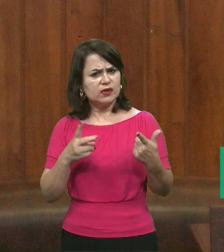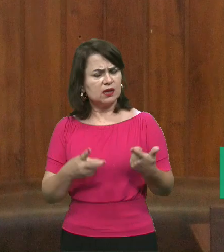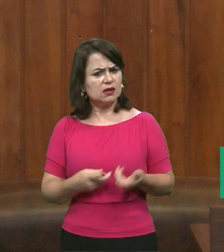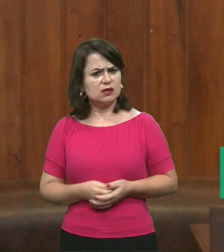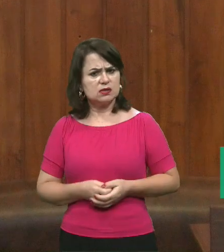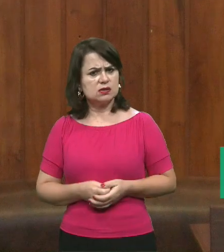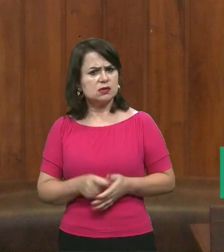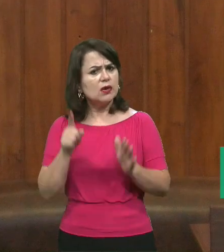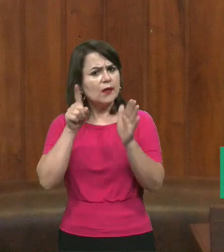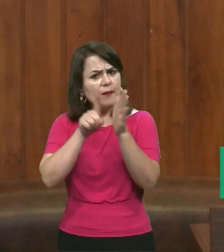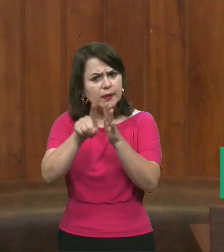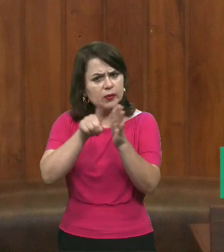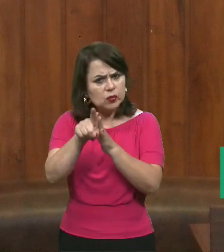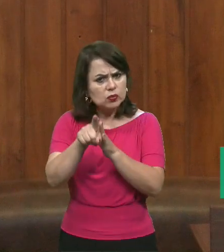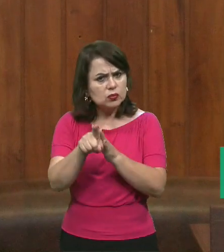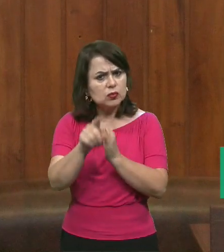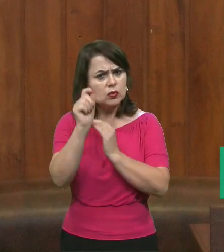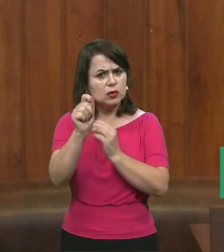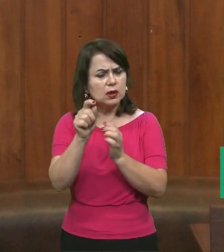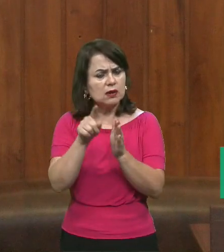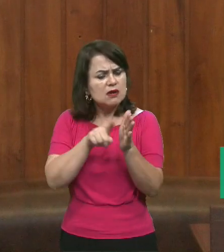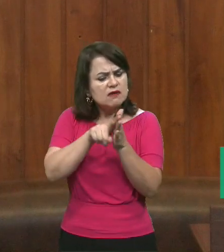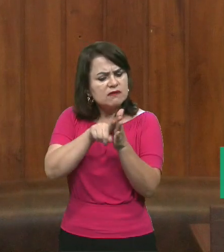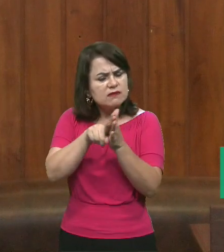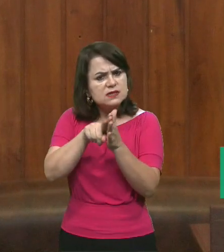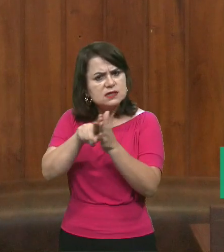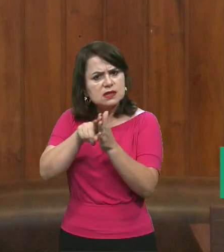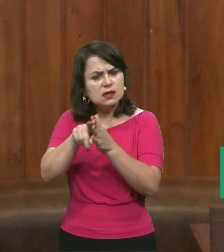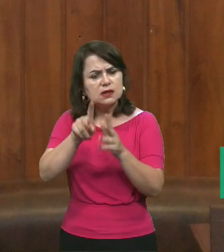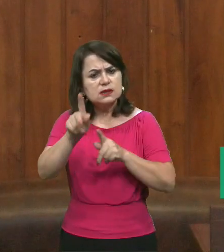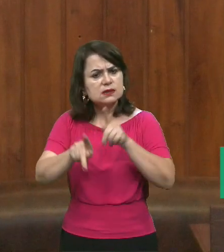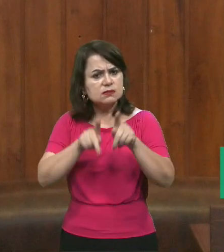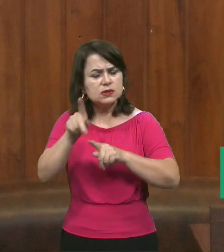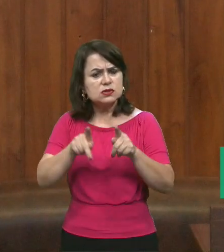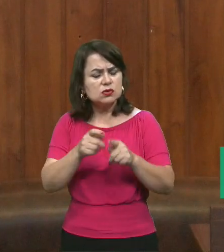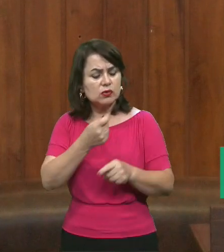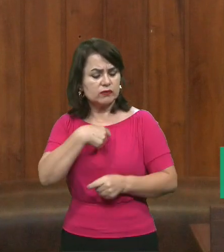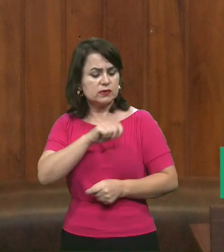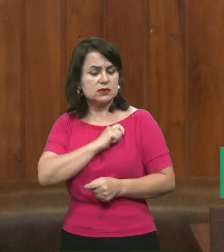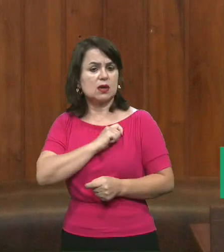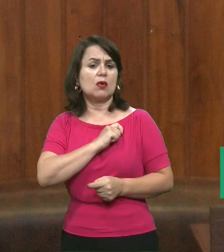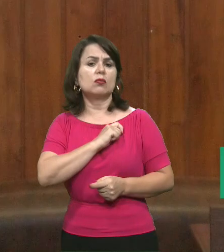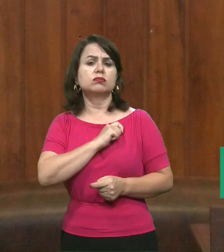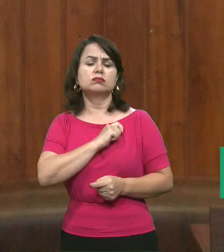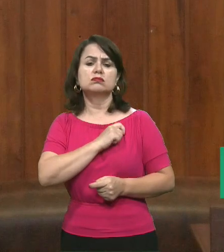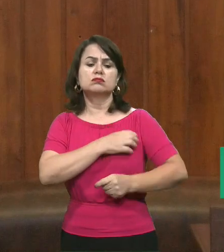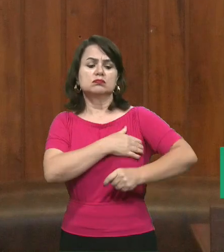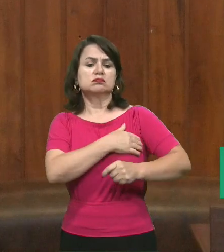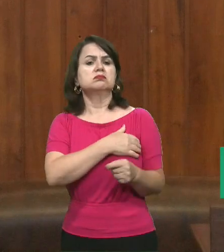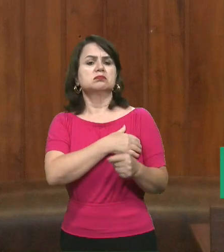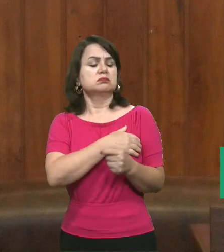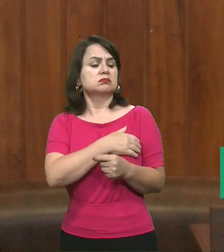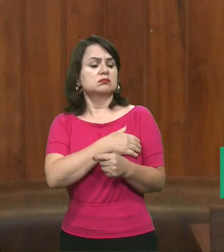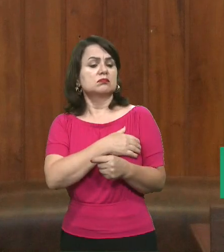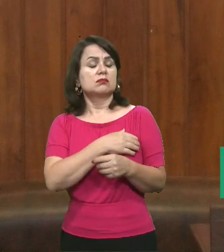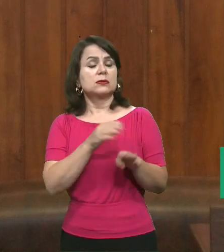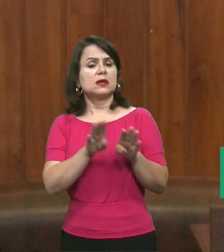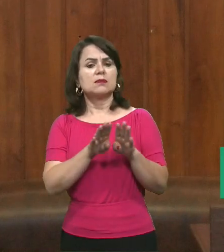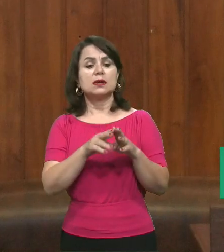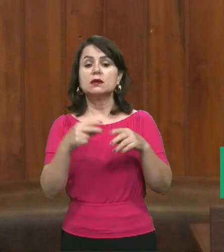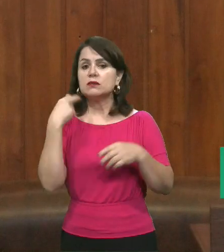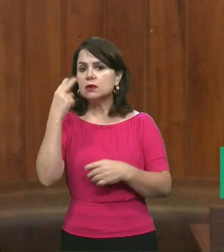Eu pergunto aos fiscais da direto aqui, que é os nossos